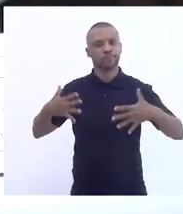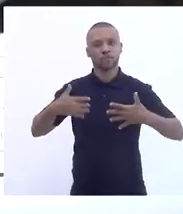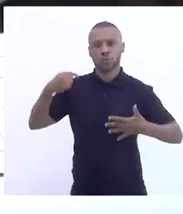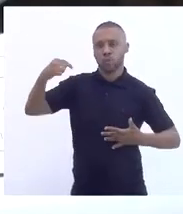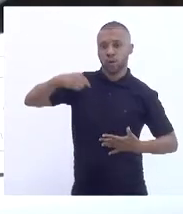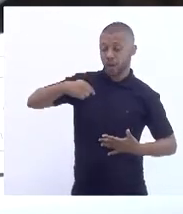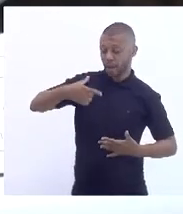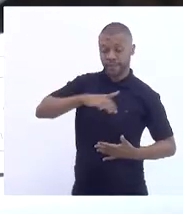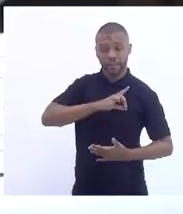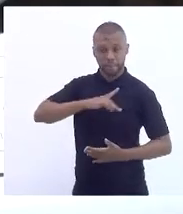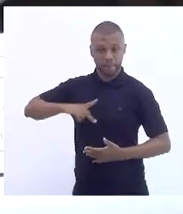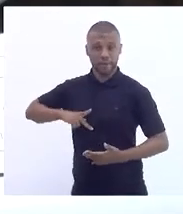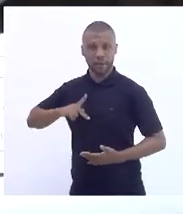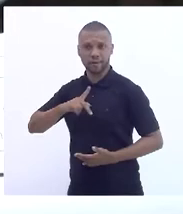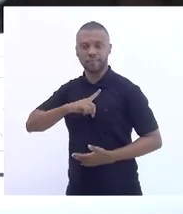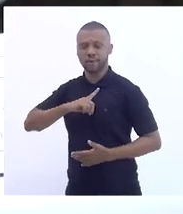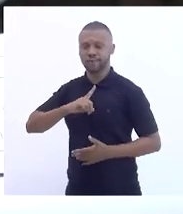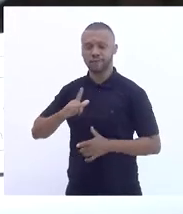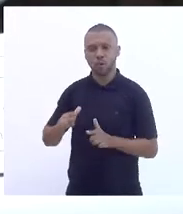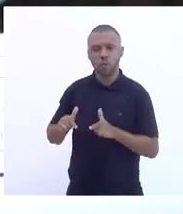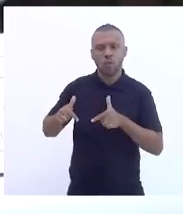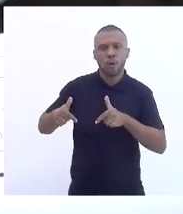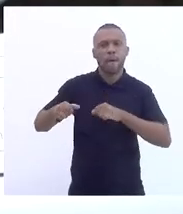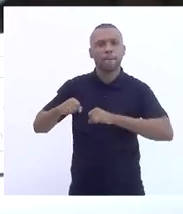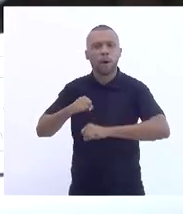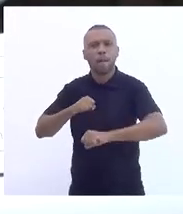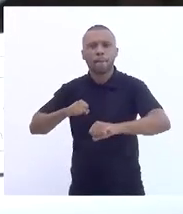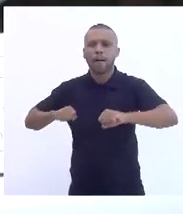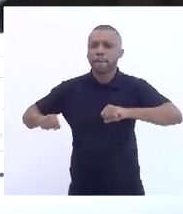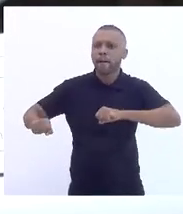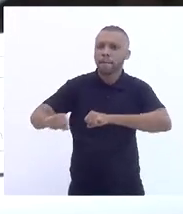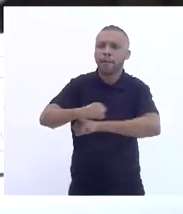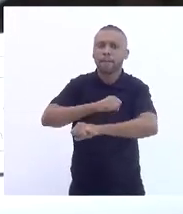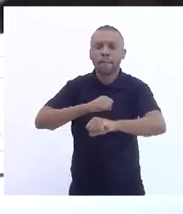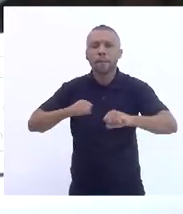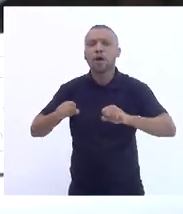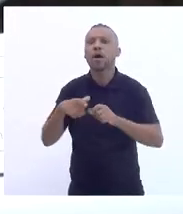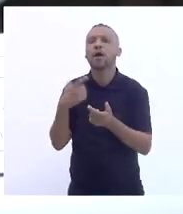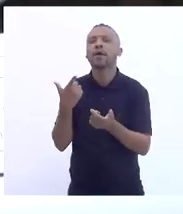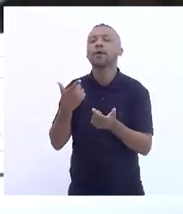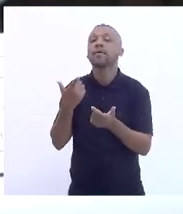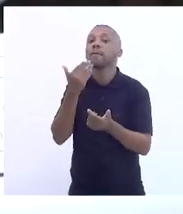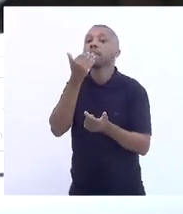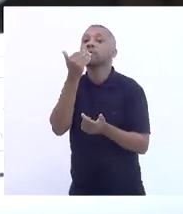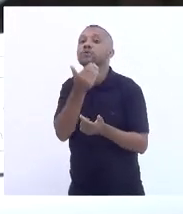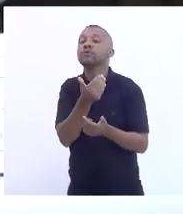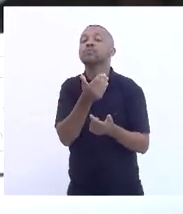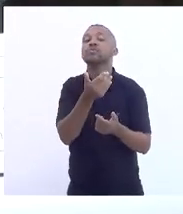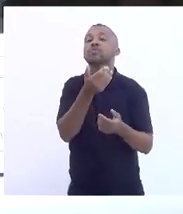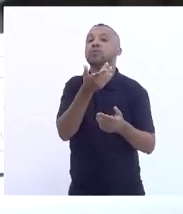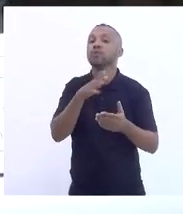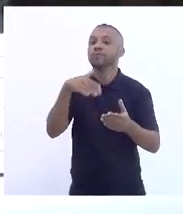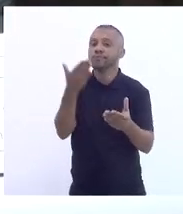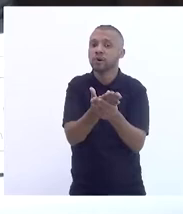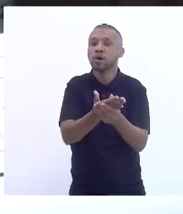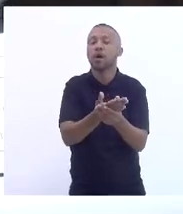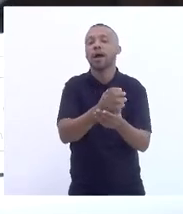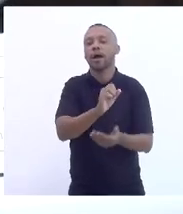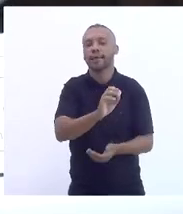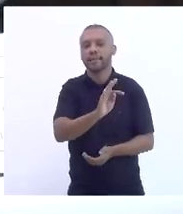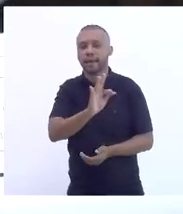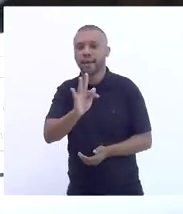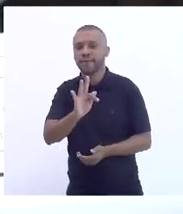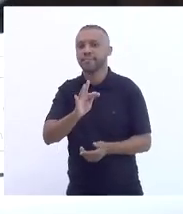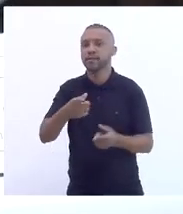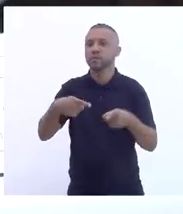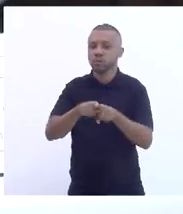muito muito combativo e aguerrida e buscando o Supremo Tribunal Federal adpf 635 que nós temos atuar desde o